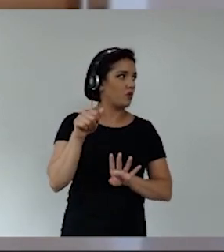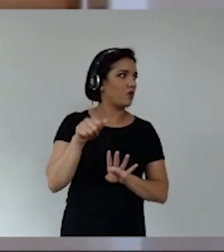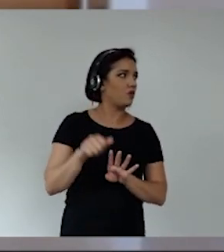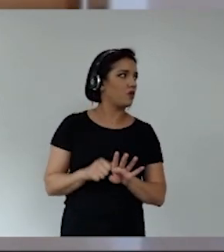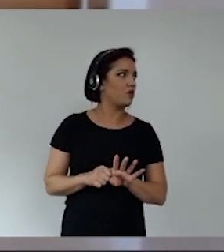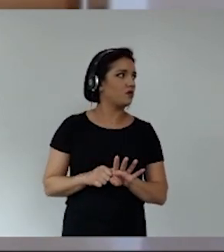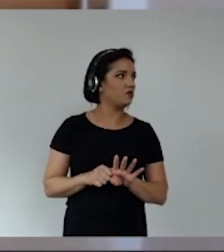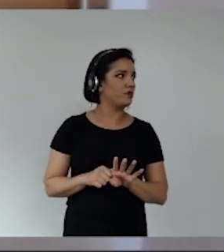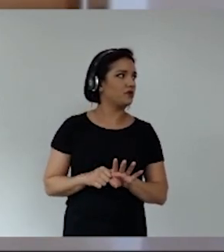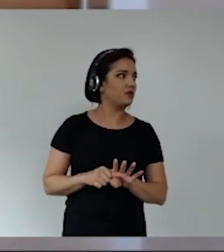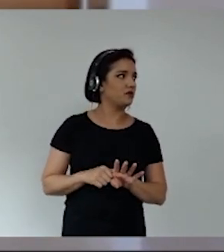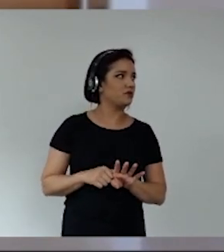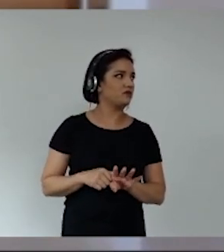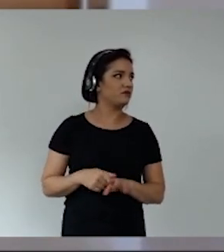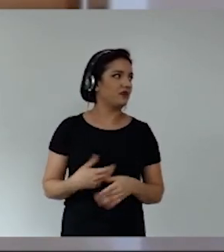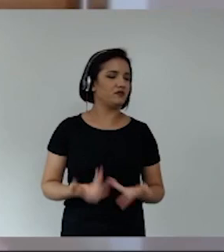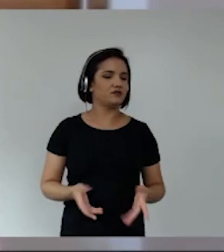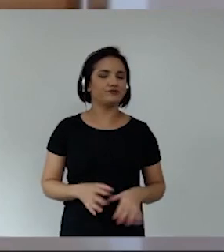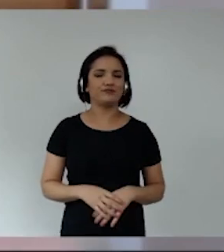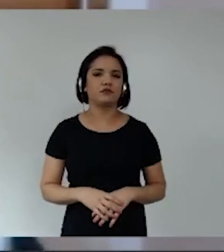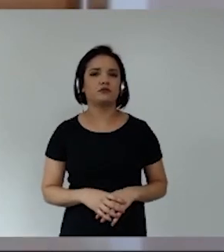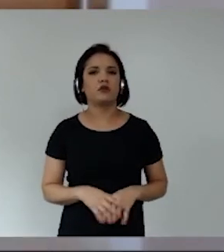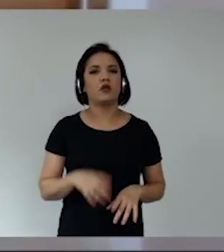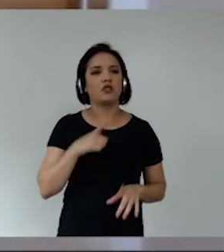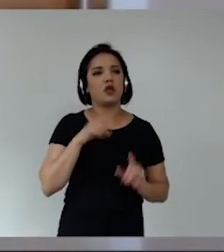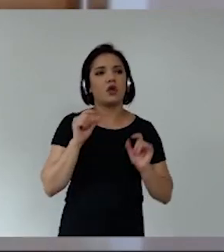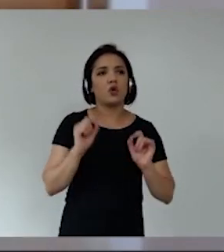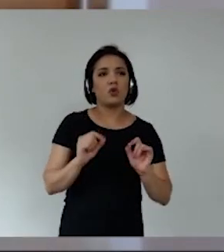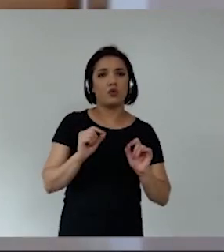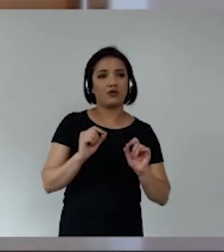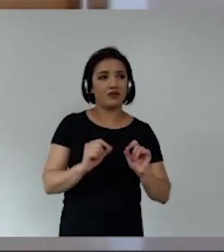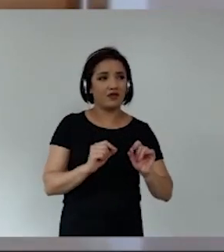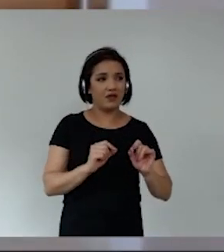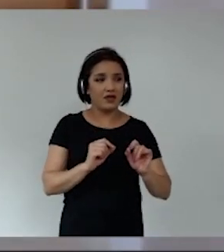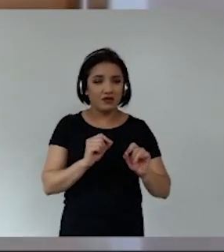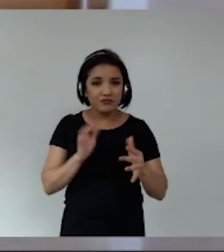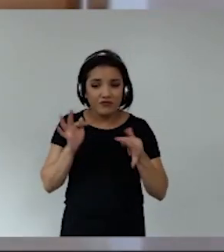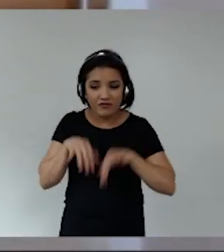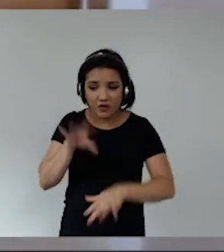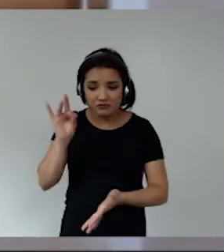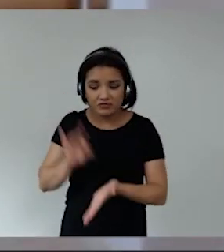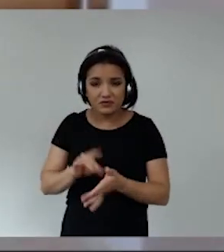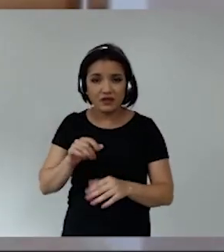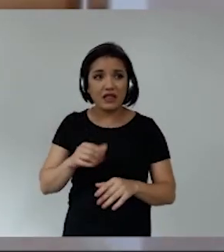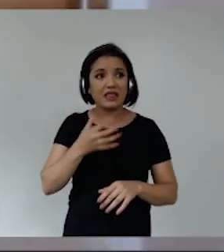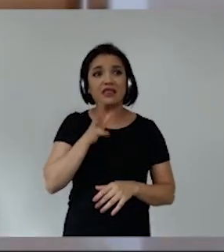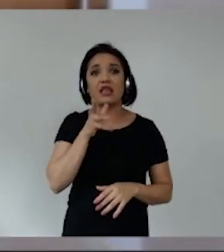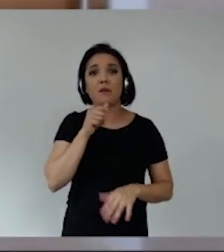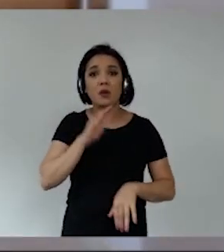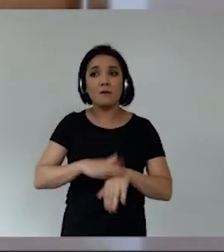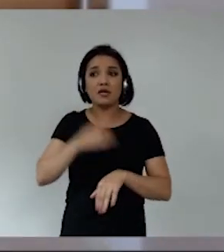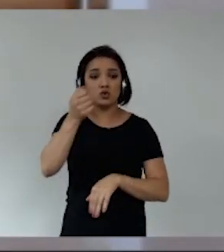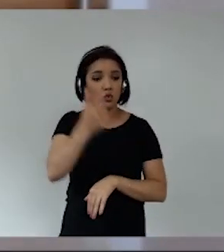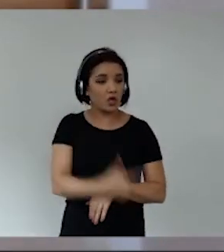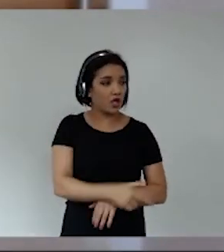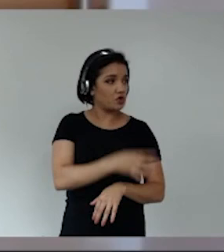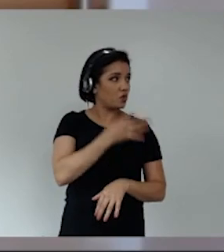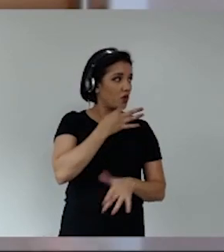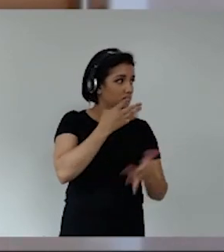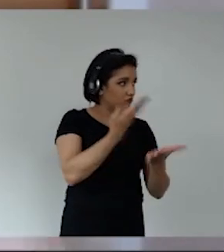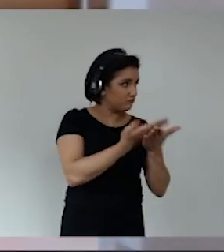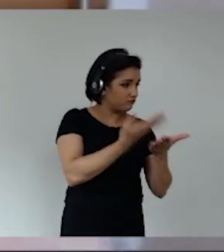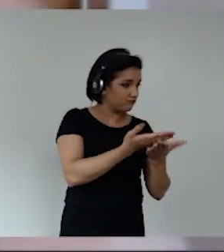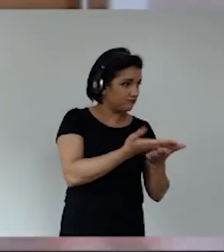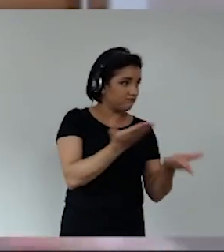da Universidade Federal de Santa Catarina, que uma execução demora mais que o processo de conhecimento. Isso não faz o menor sentido. Né? Um pouco